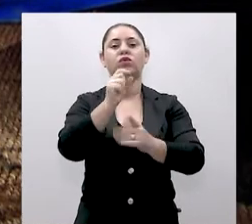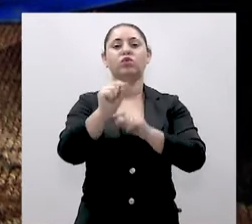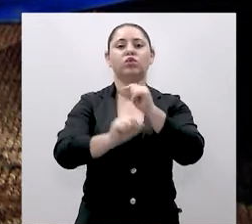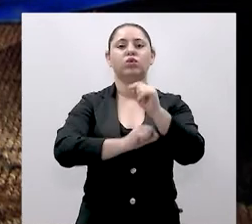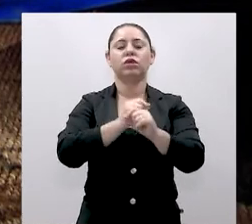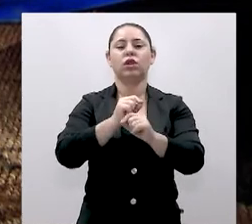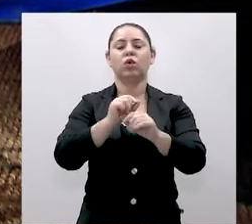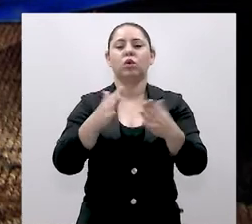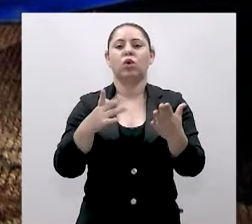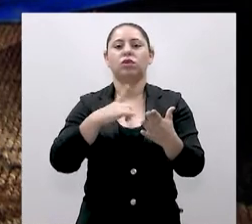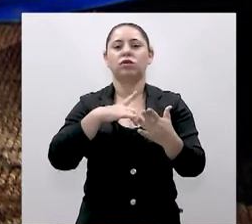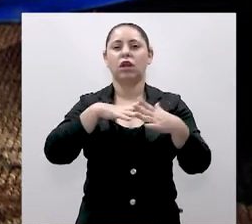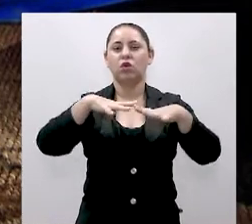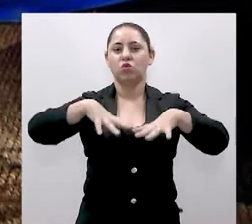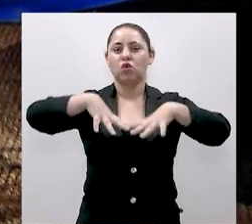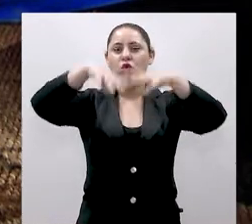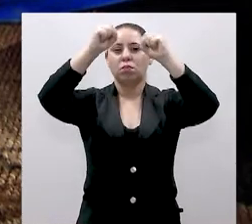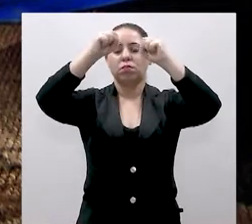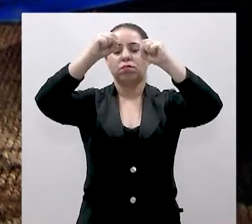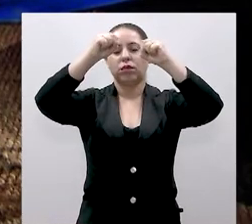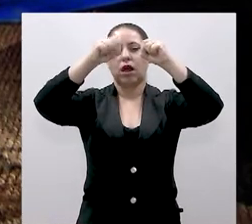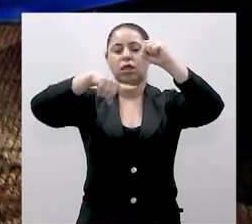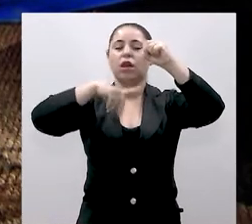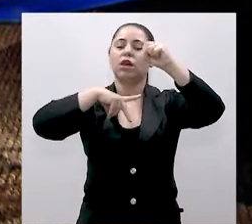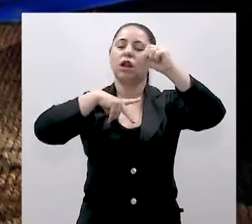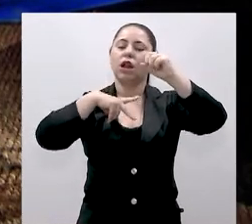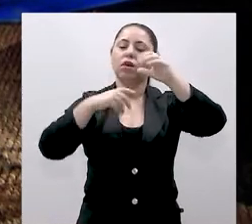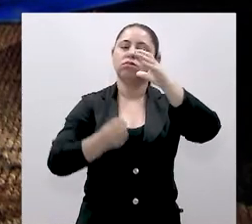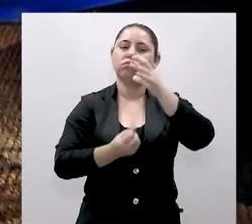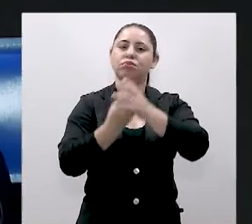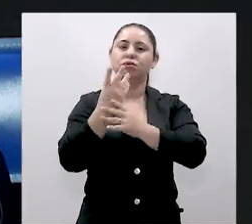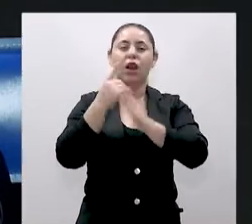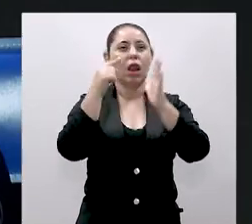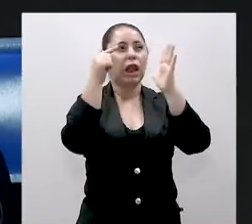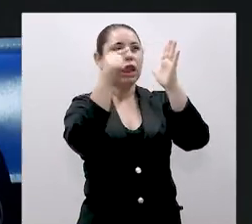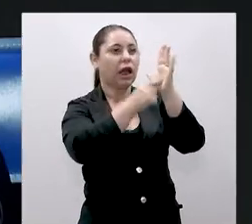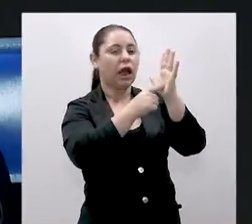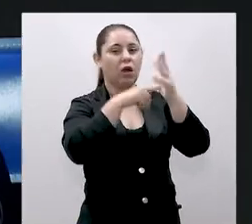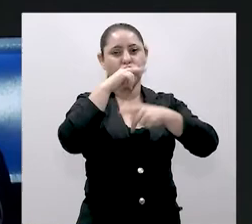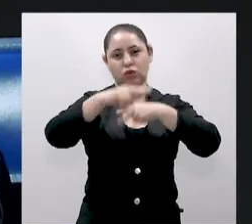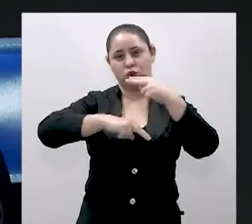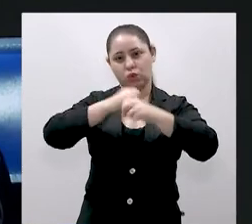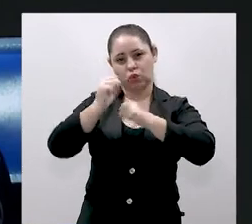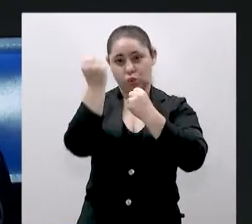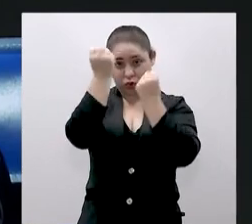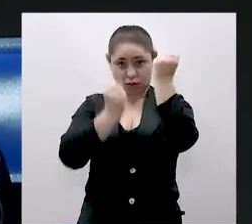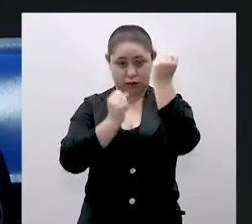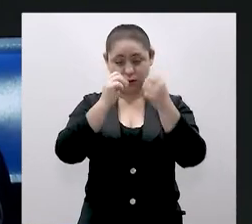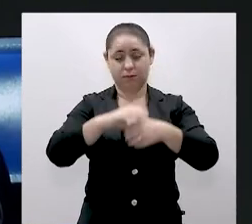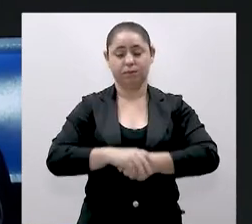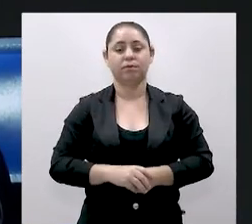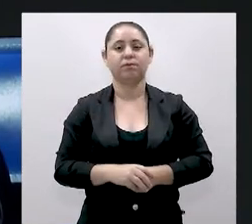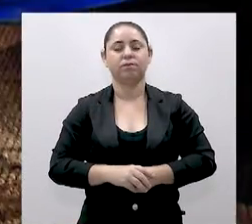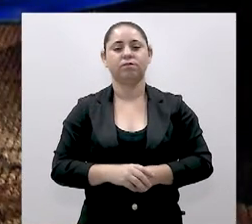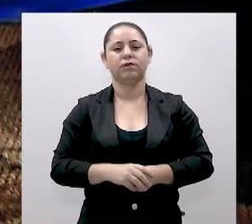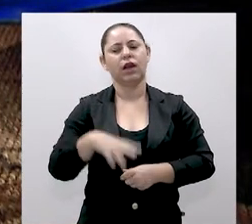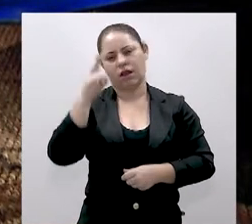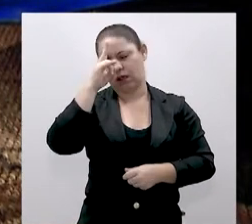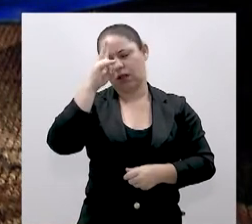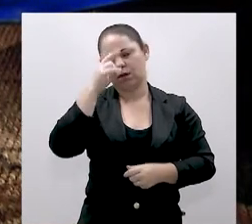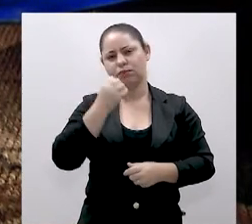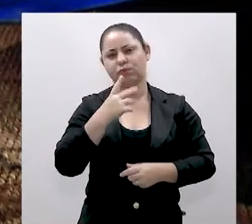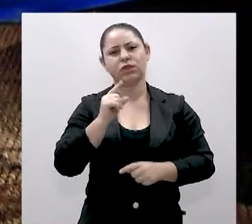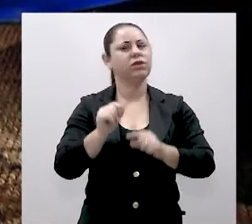hoje o sistema interligado quando vem estiagem tal tem que ligar essas usinas né Bom enfim aí é